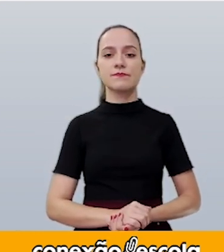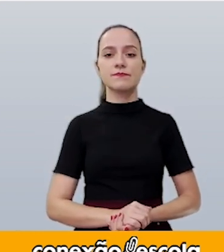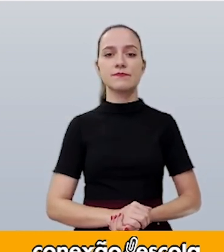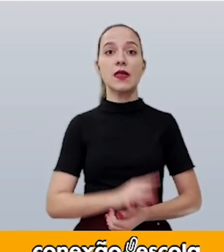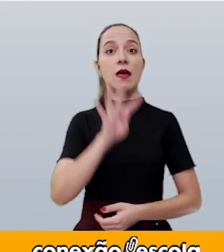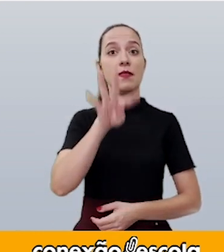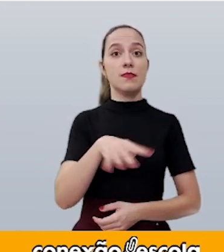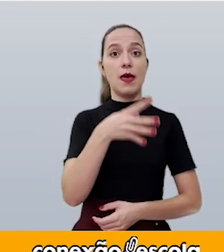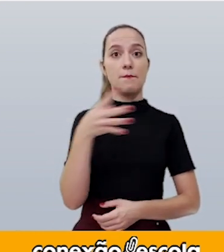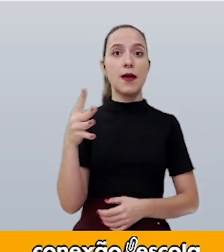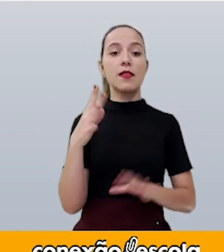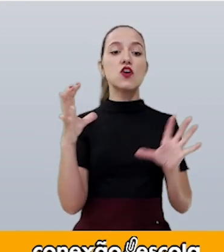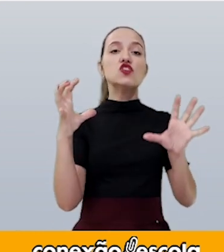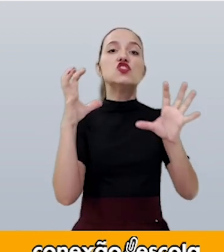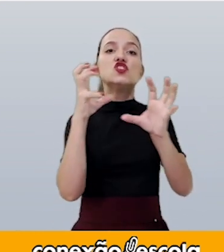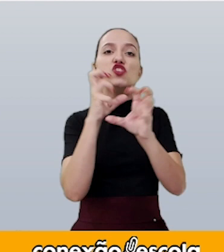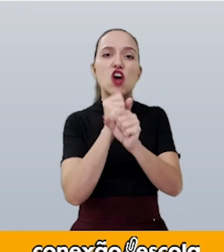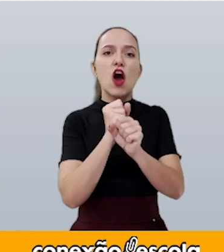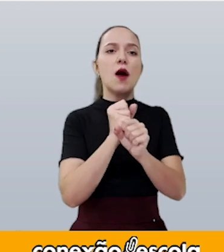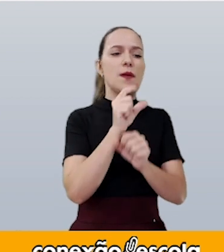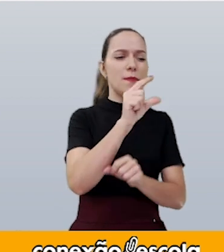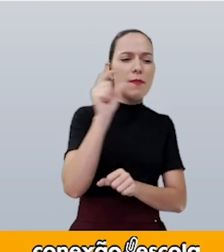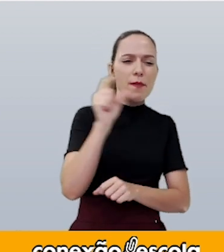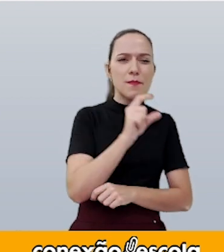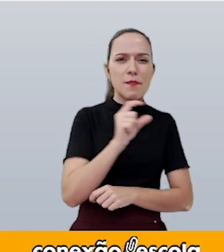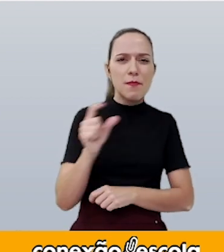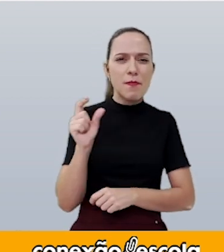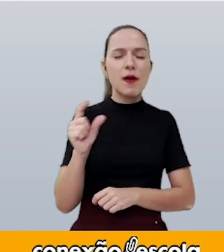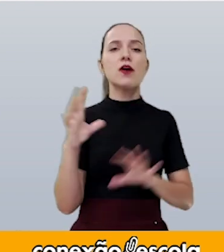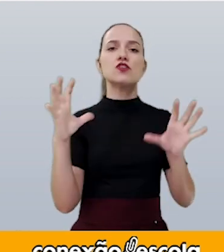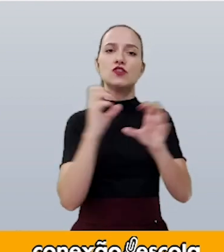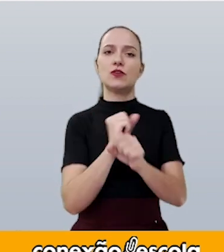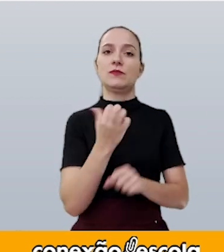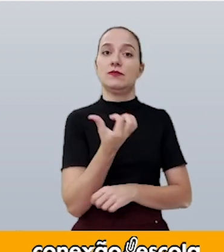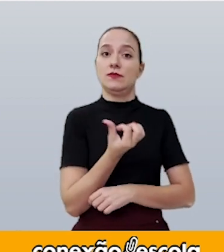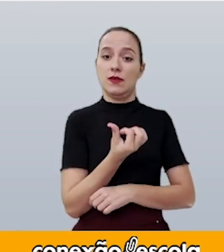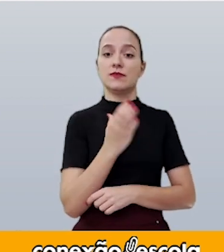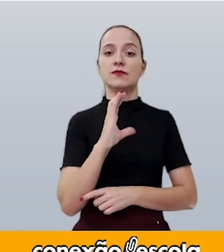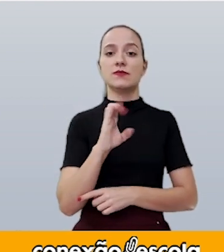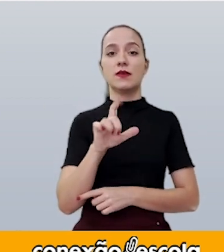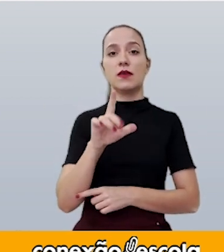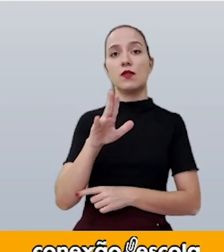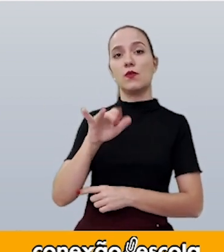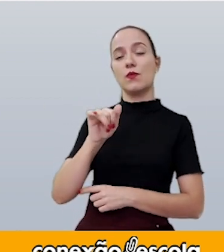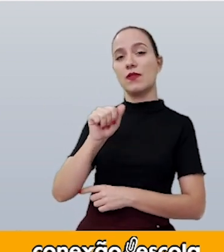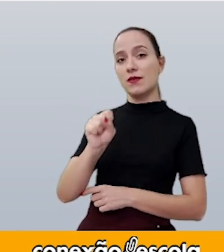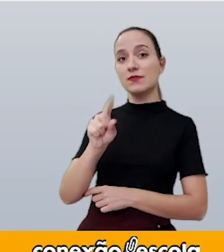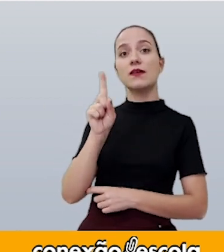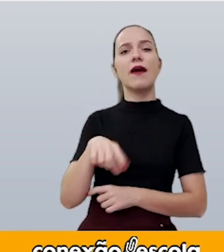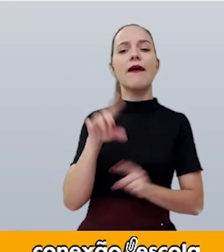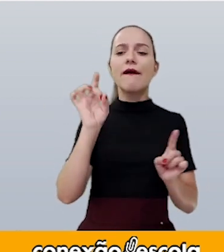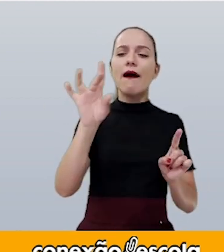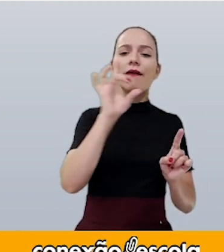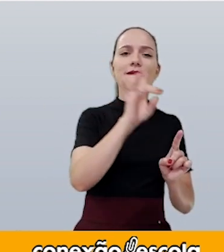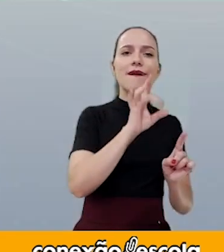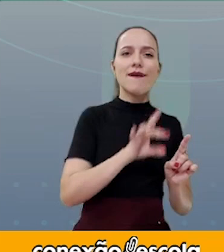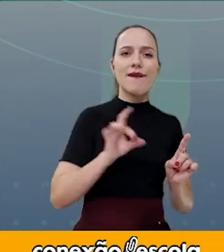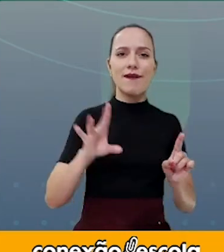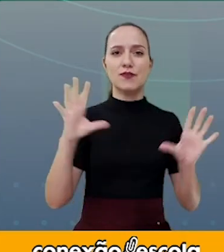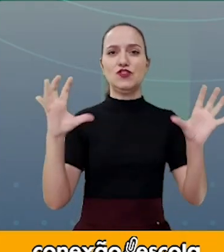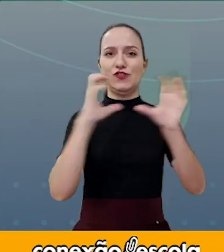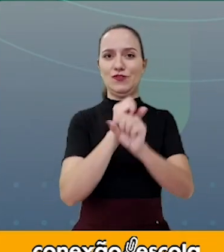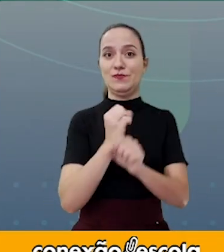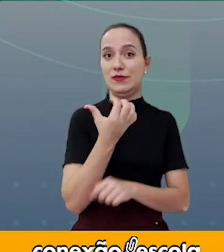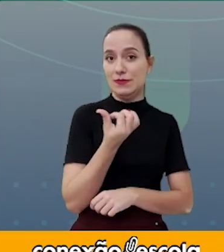Uma tabela com 6 células, que são cada espacinho desse aqui, certo? Aqui nós